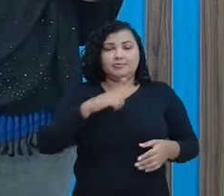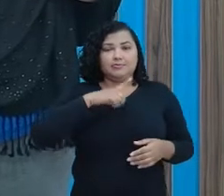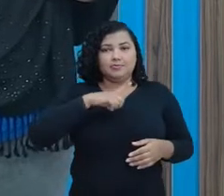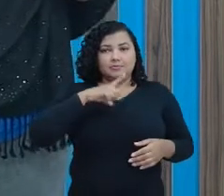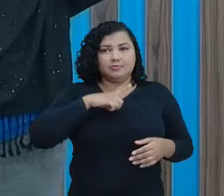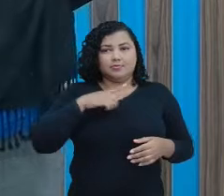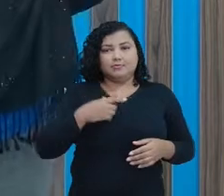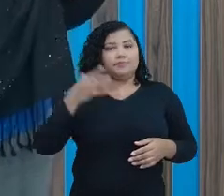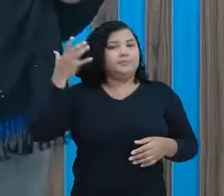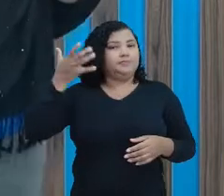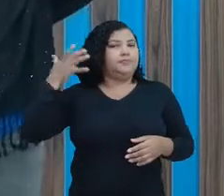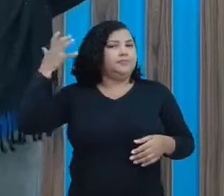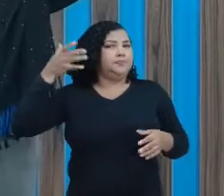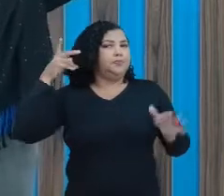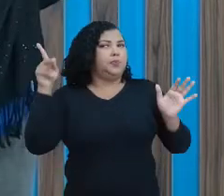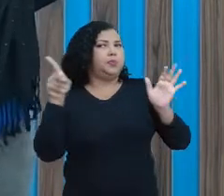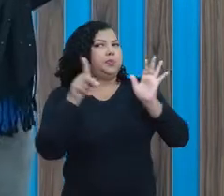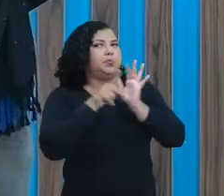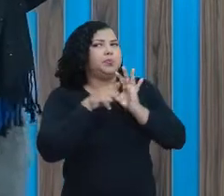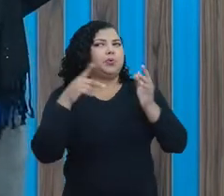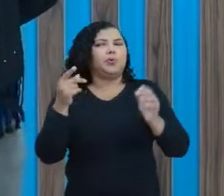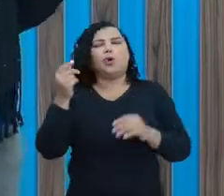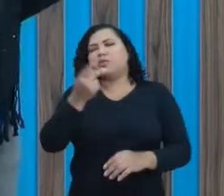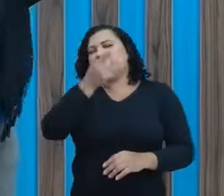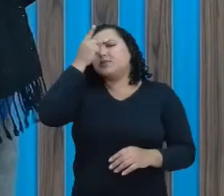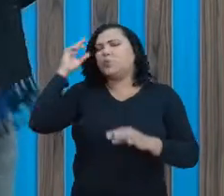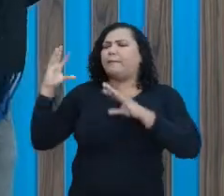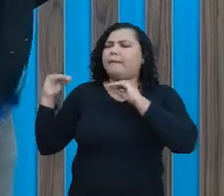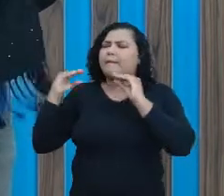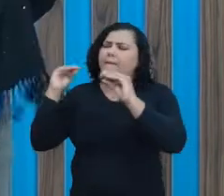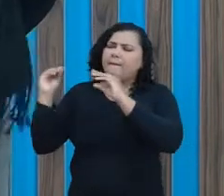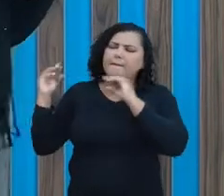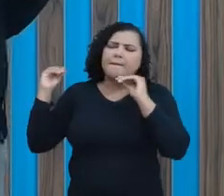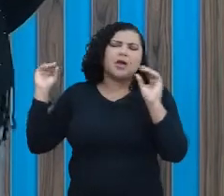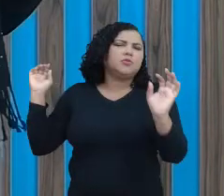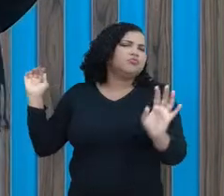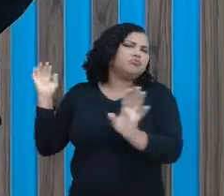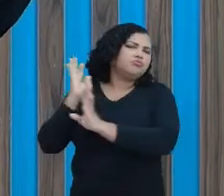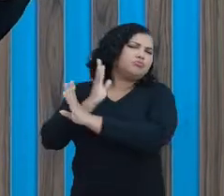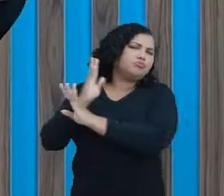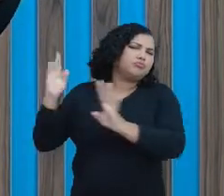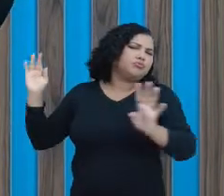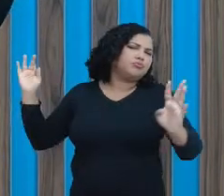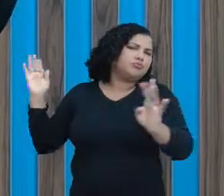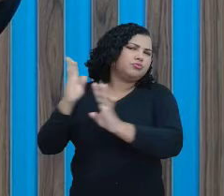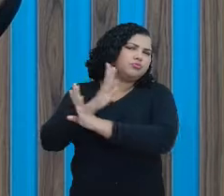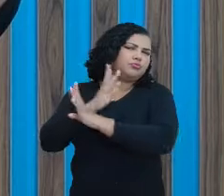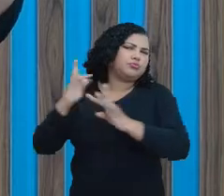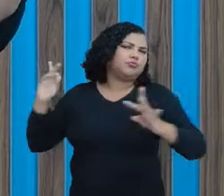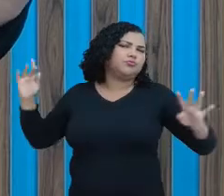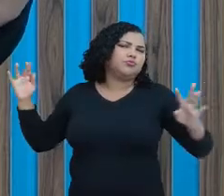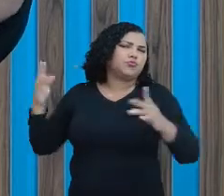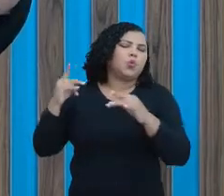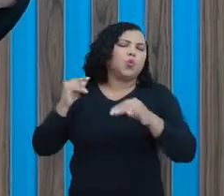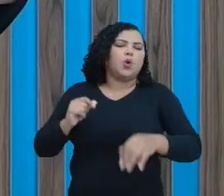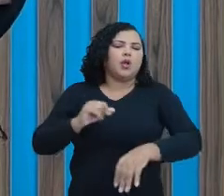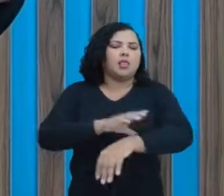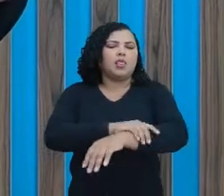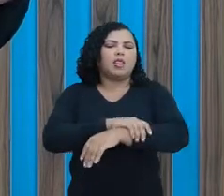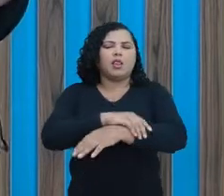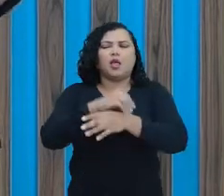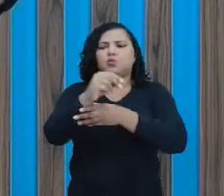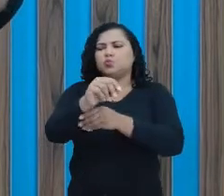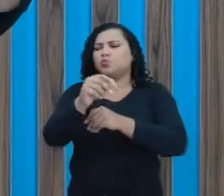sonoridade própria, né, que tem o burburinho das pessoas, o barulho, né, do ambiente, de tocar nas coisas,